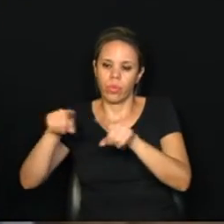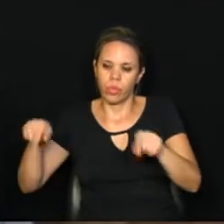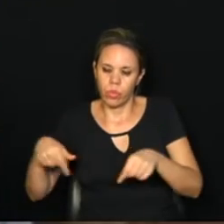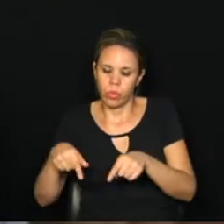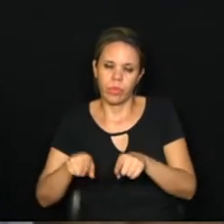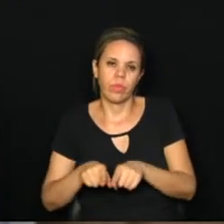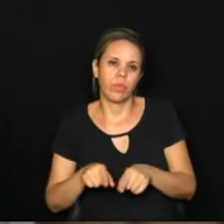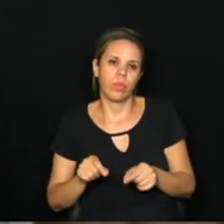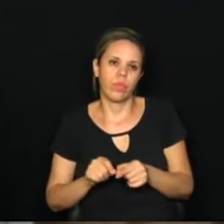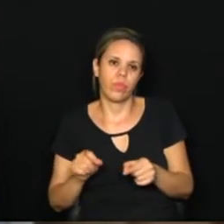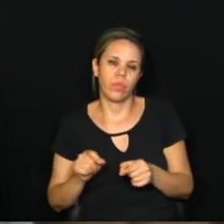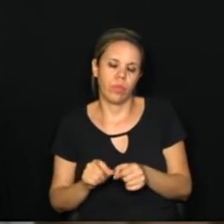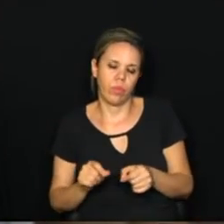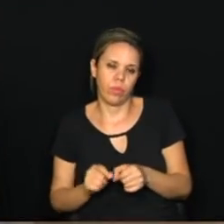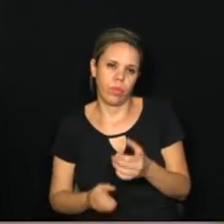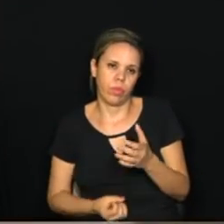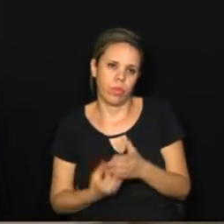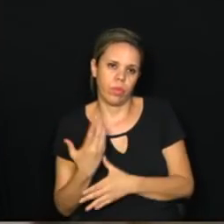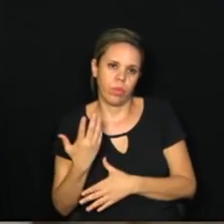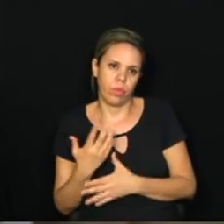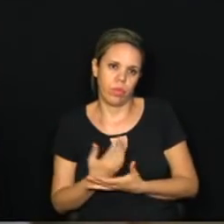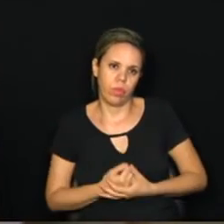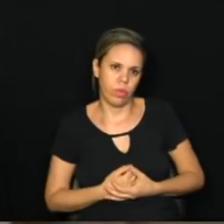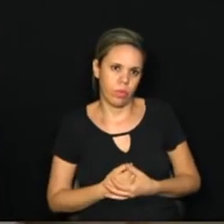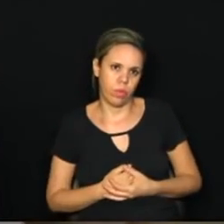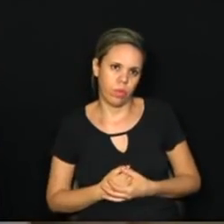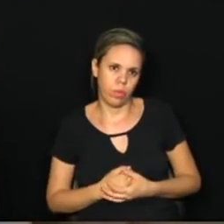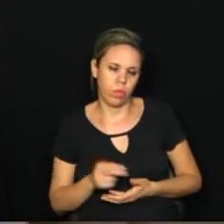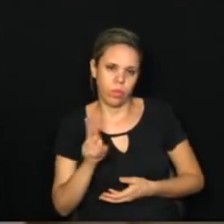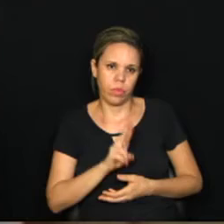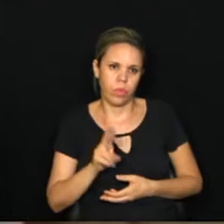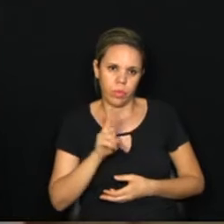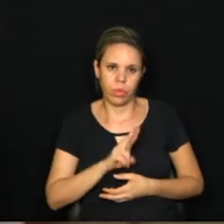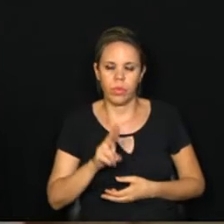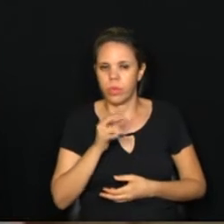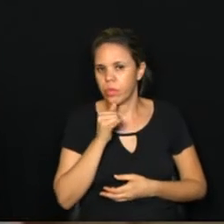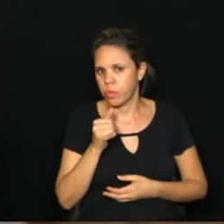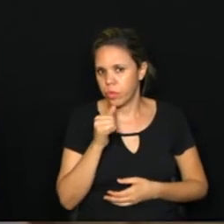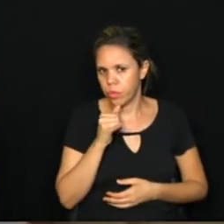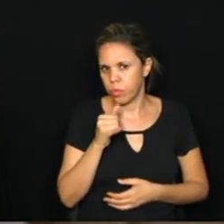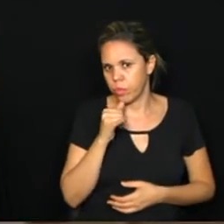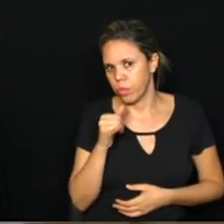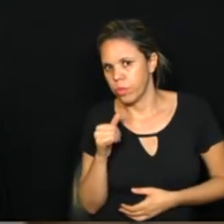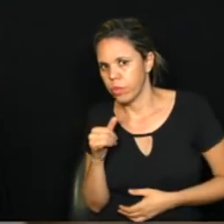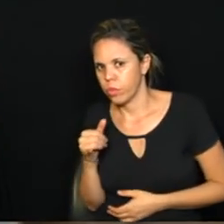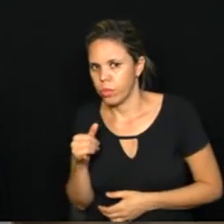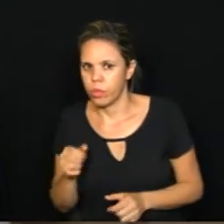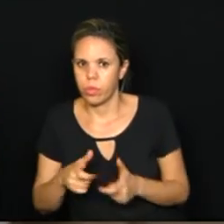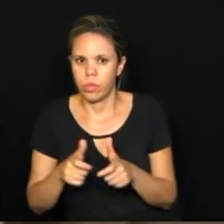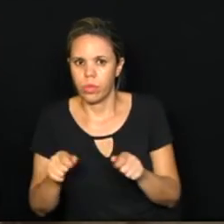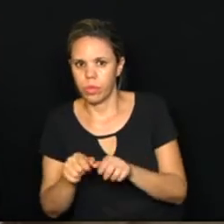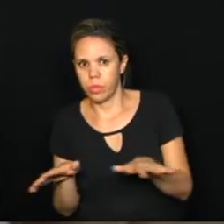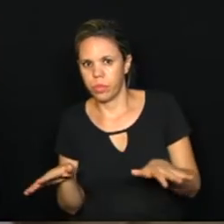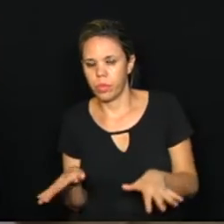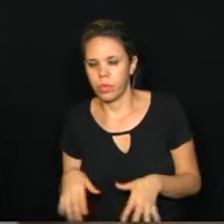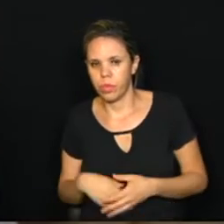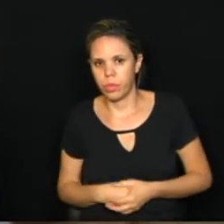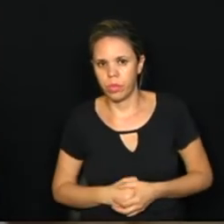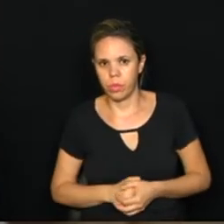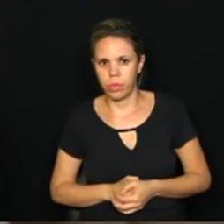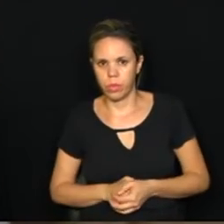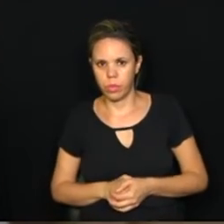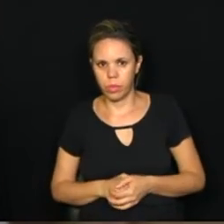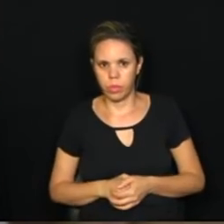ocasionado na verdade tem sido usado como uma forma de uma frente de expansão e